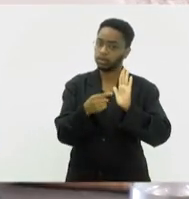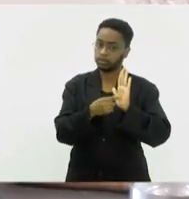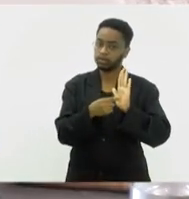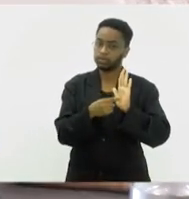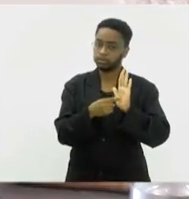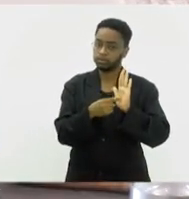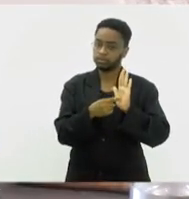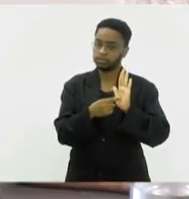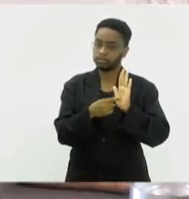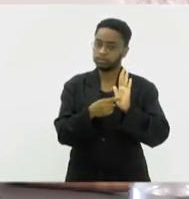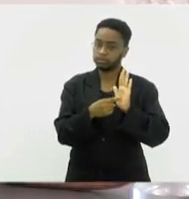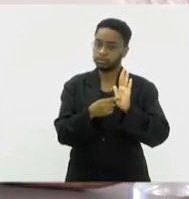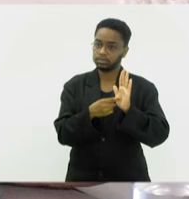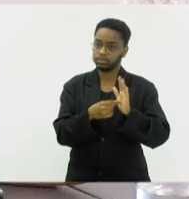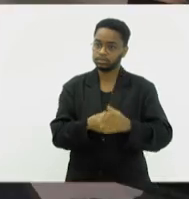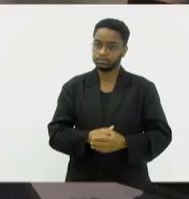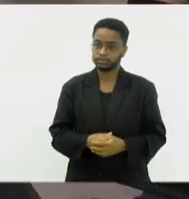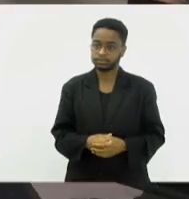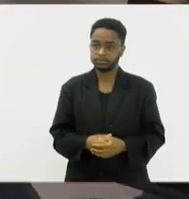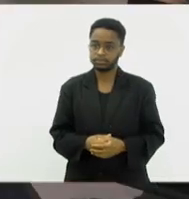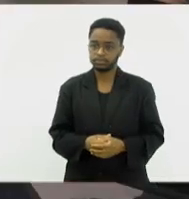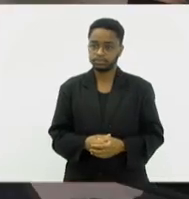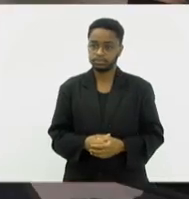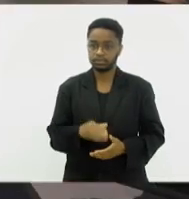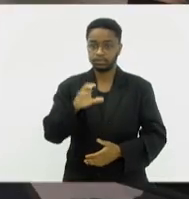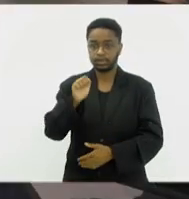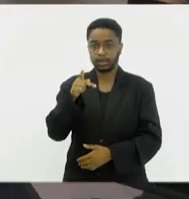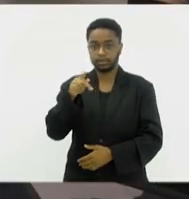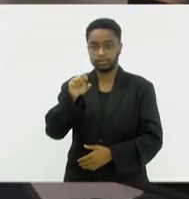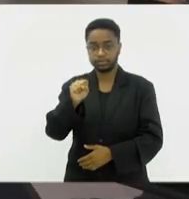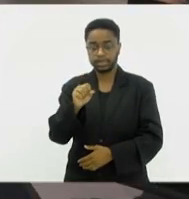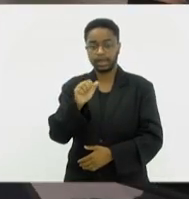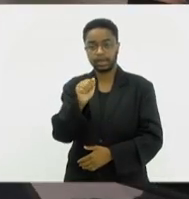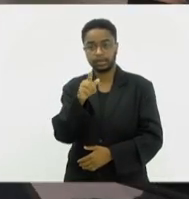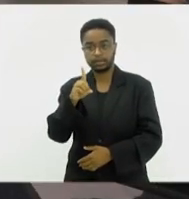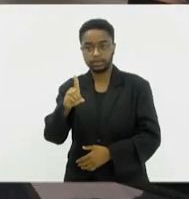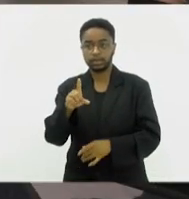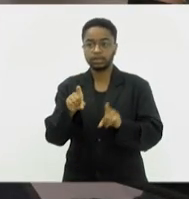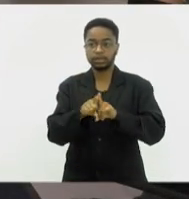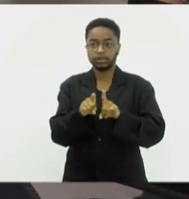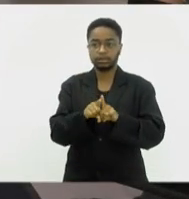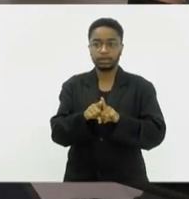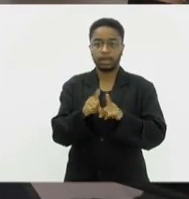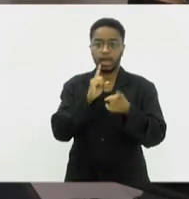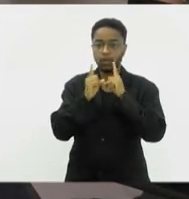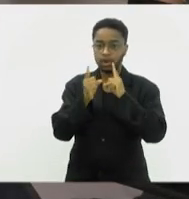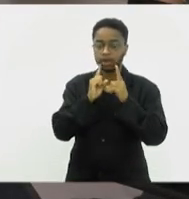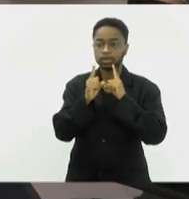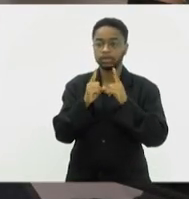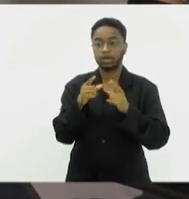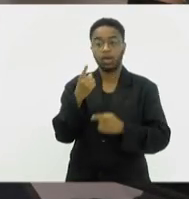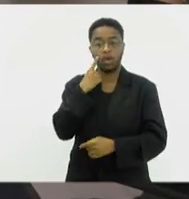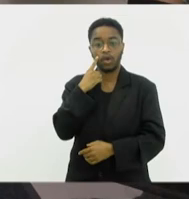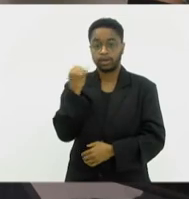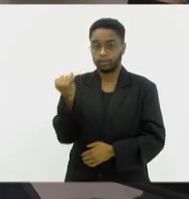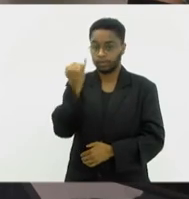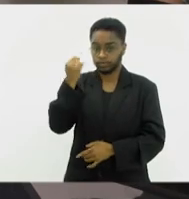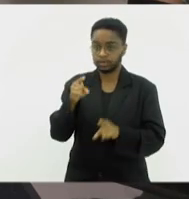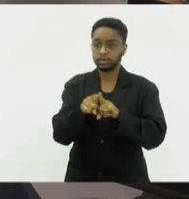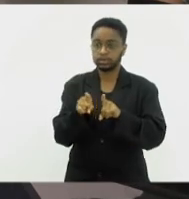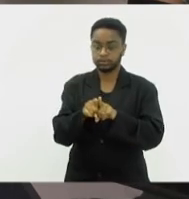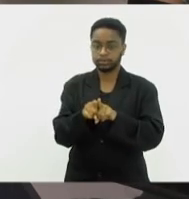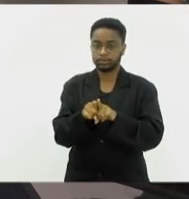Está na mão de Vossa Excelência. Eu estou satisfeito com a fala da senhora. Psicólogo do CAPS-AD, Centro de Atenção Psicossocial e outras drogas de Alcântara. E veja, é importante isso, deputada.